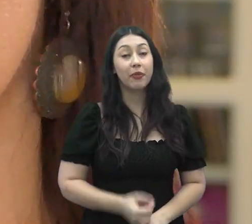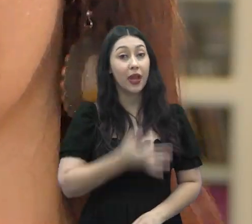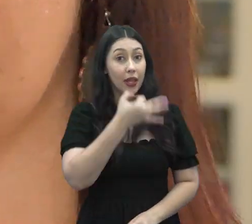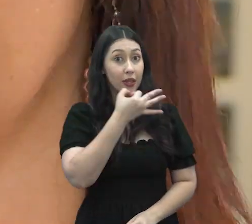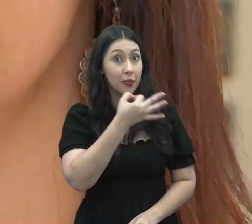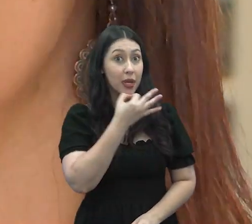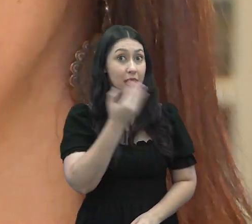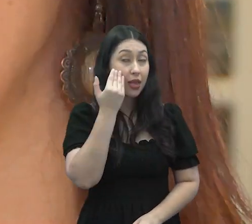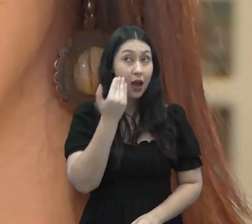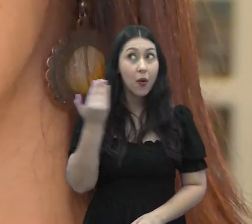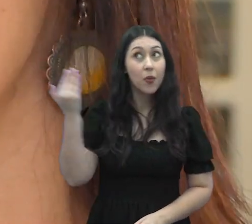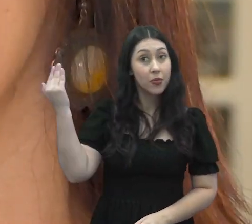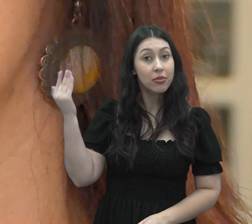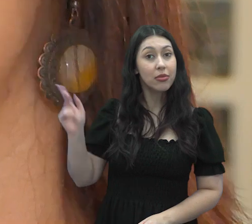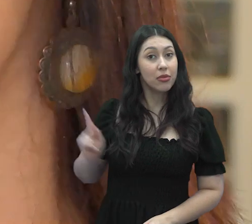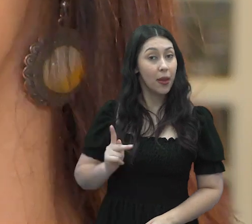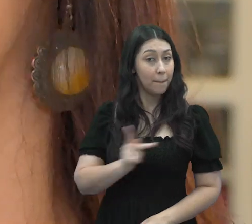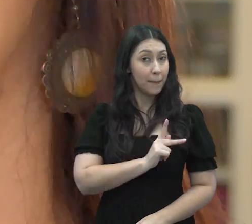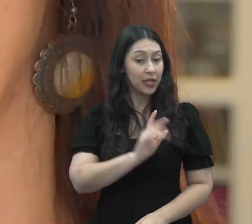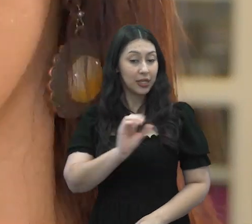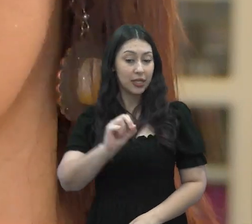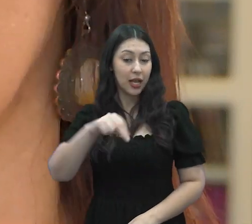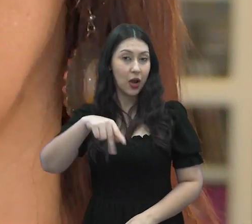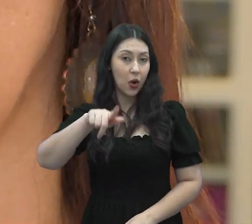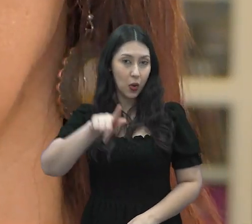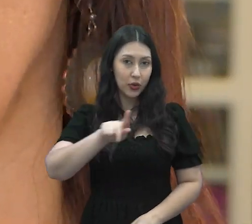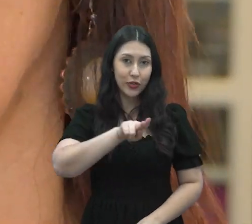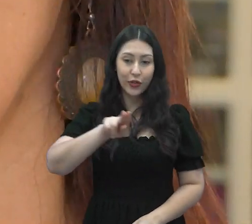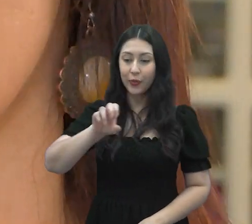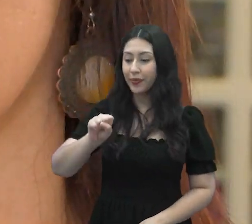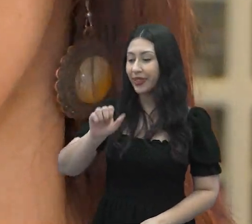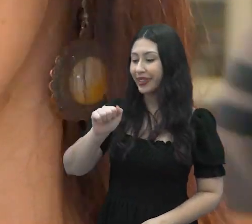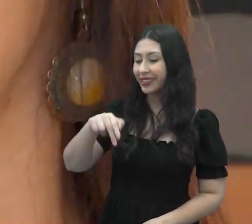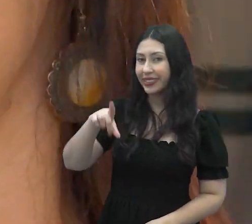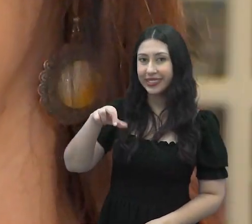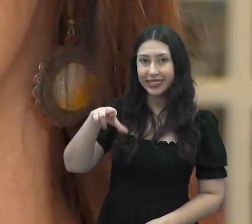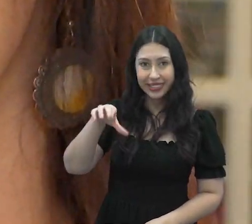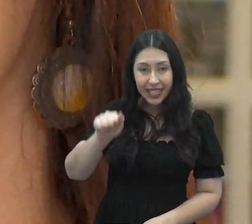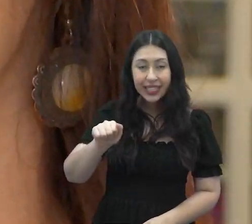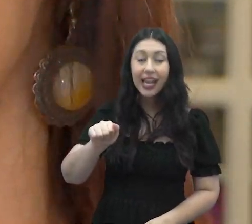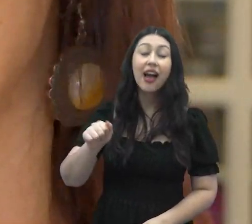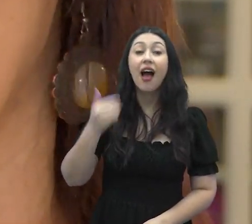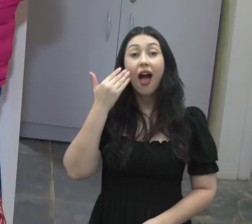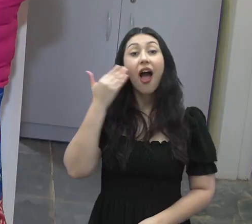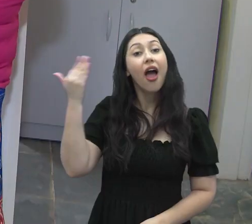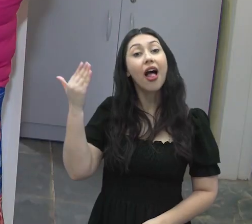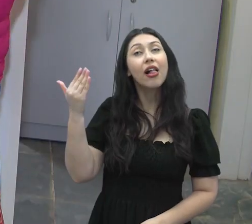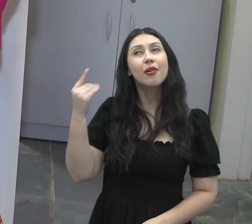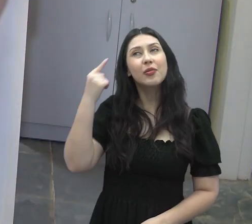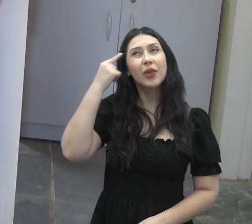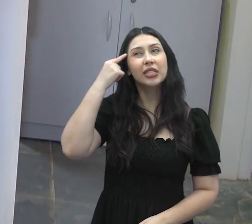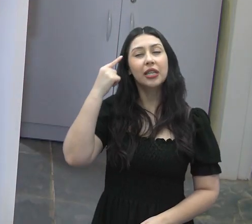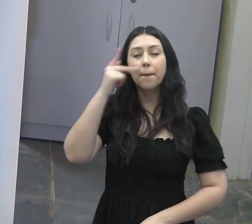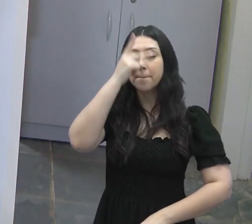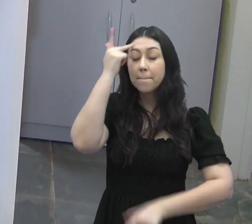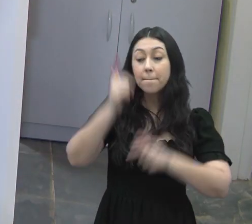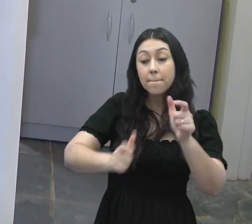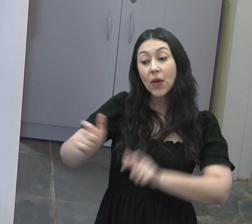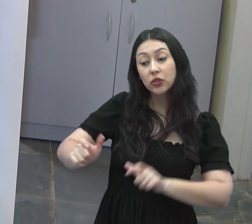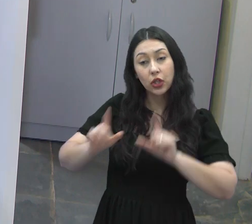Para Sandra, presidente da ONG que auxilia Rosângela e outras centenas de famílias, trazer